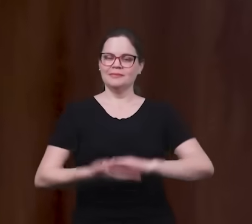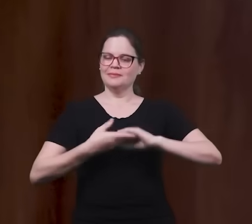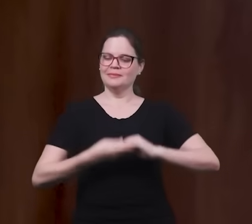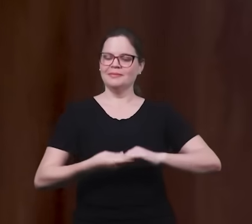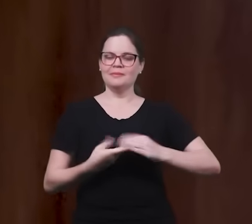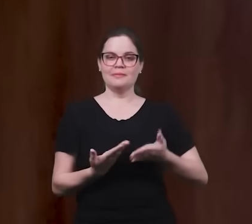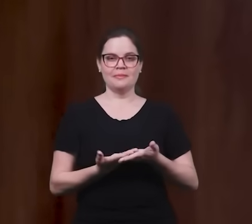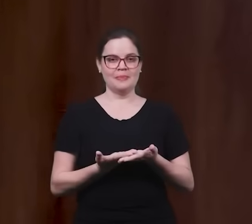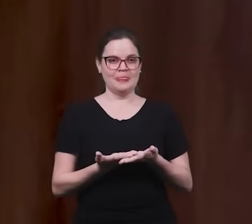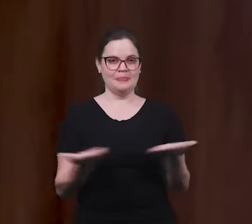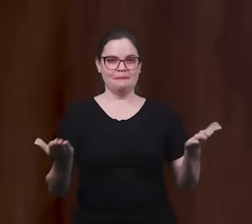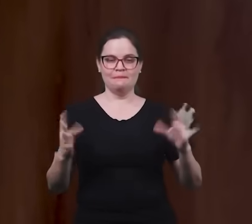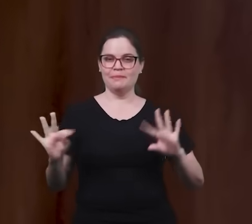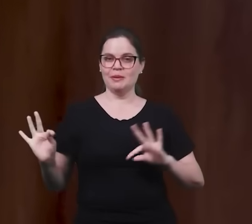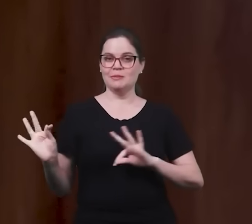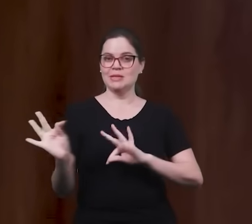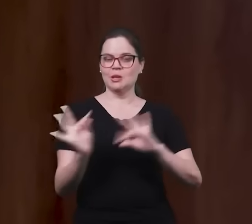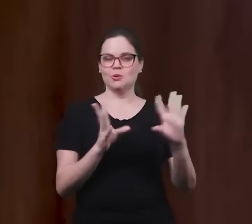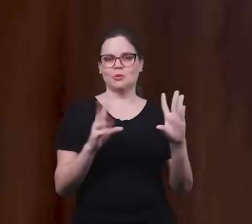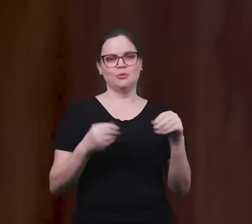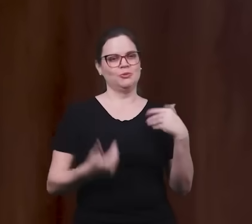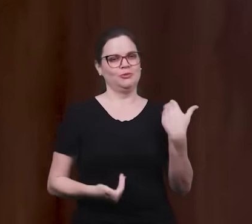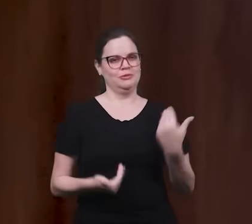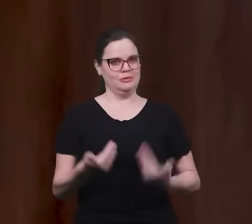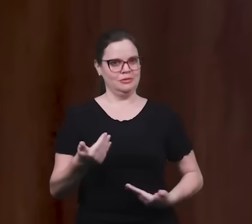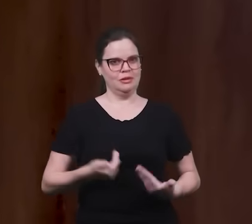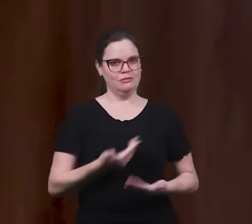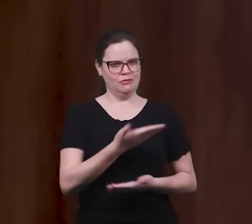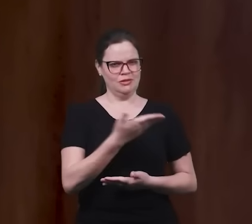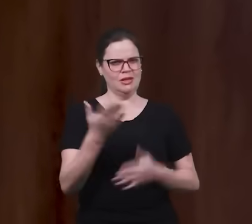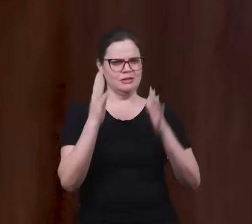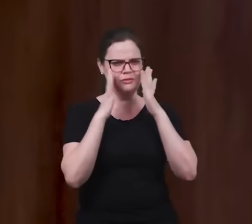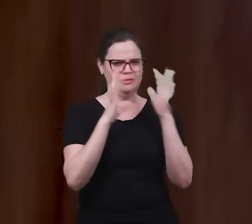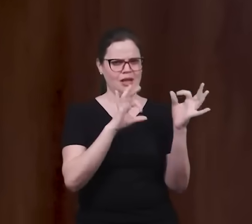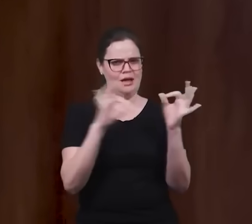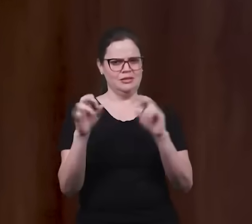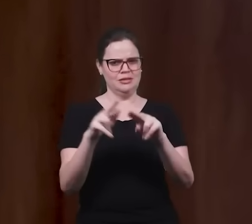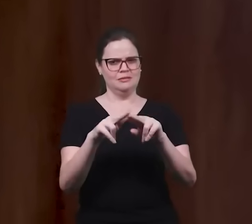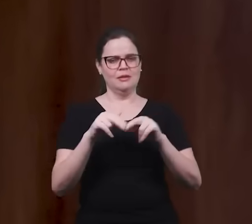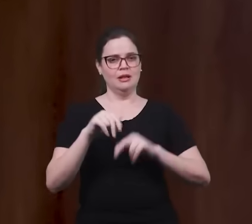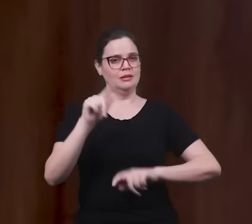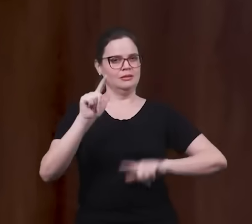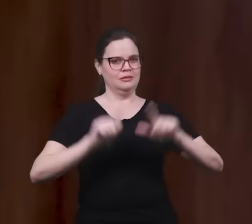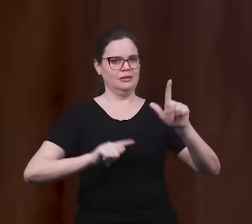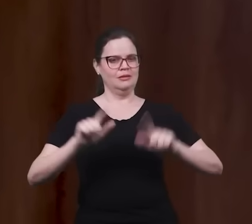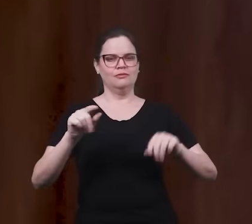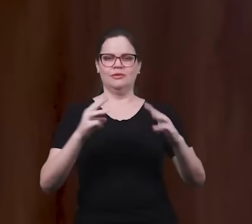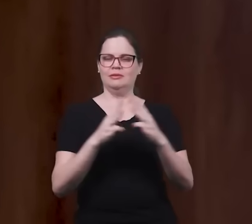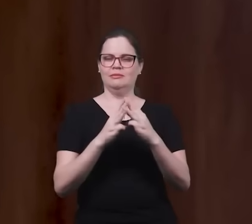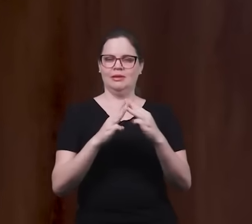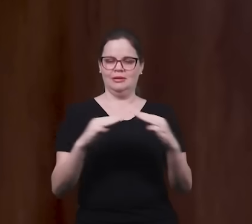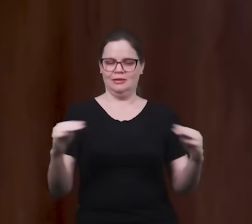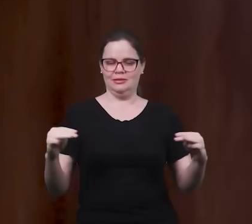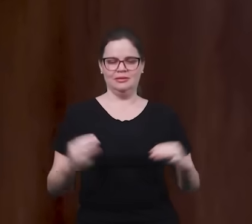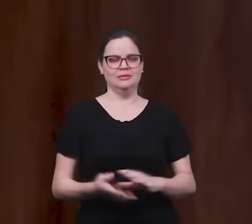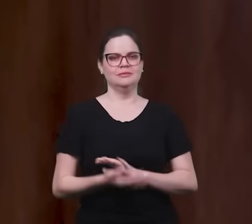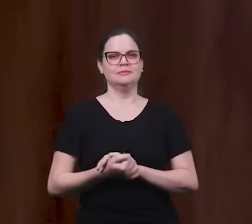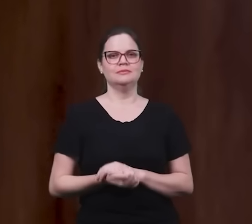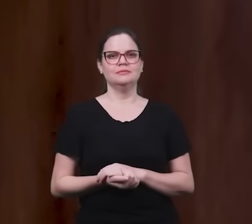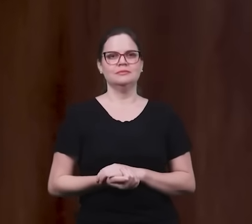Eu quero saudar a todos os nossos irmãos, aqueles que nos veem pelos nossos canais de